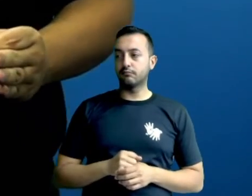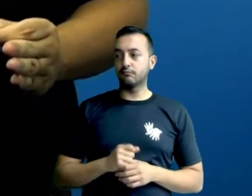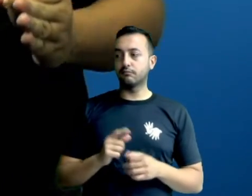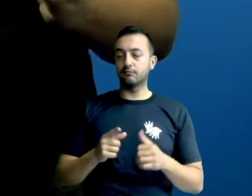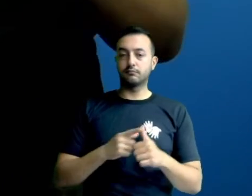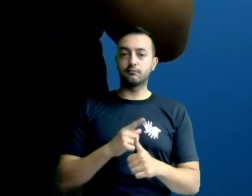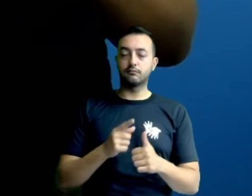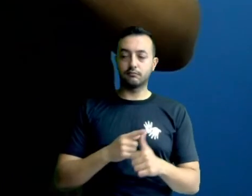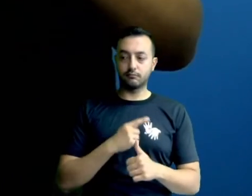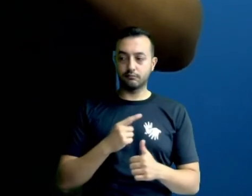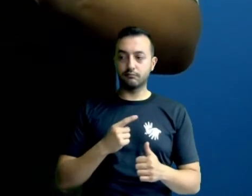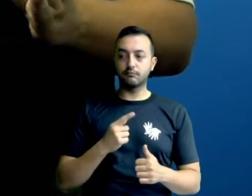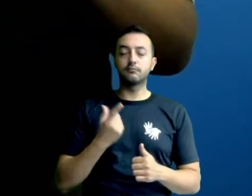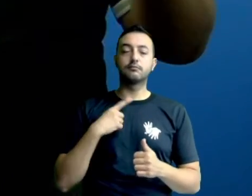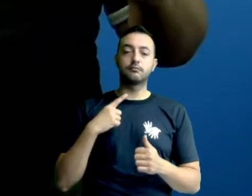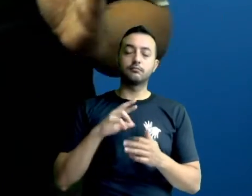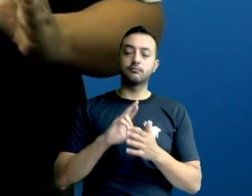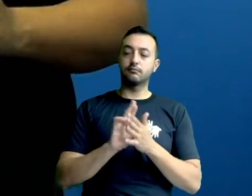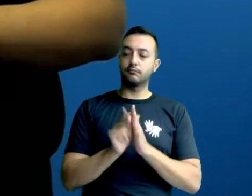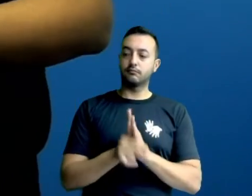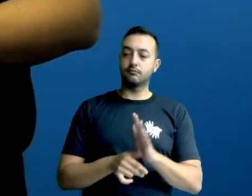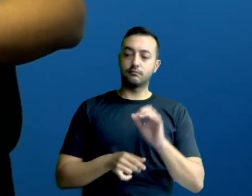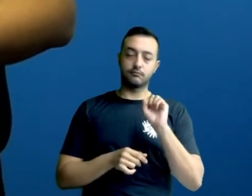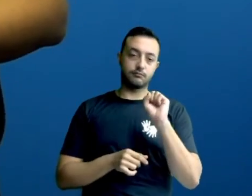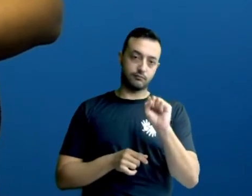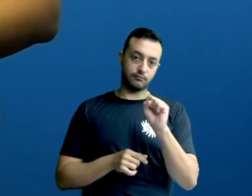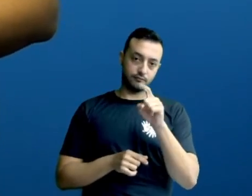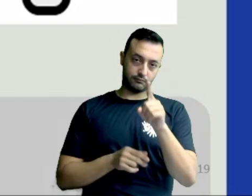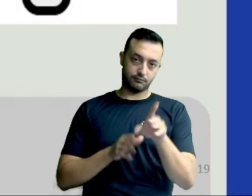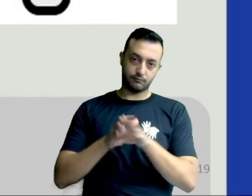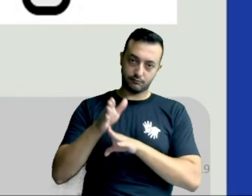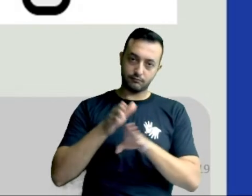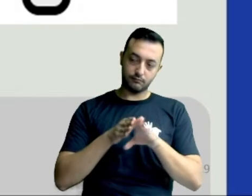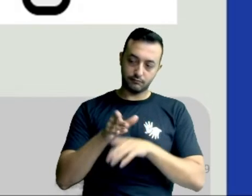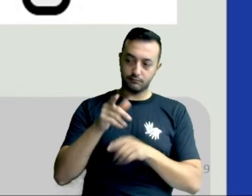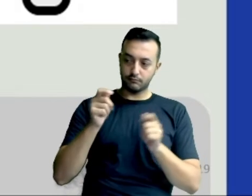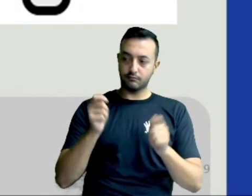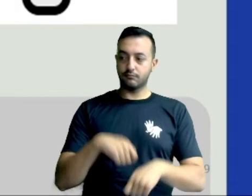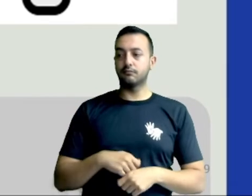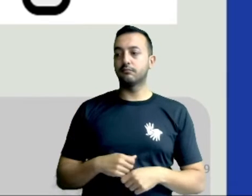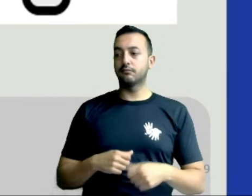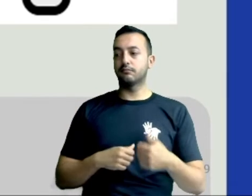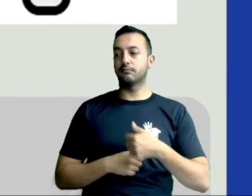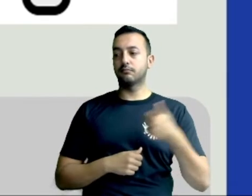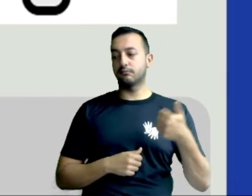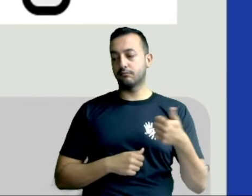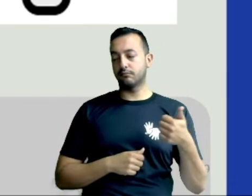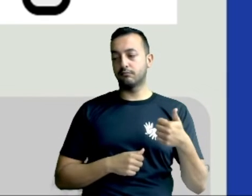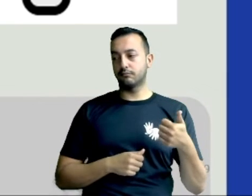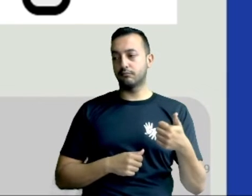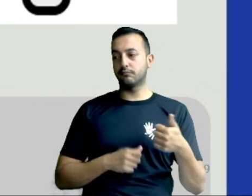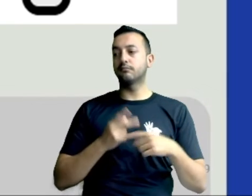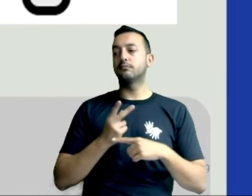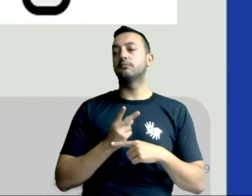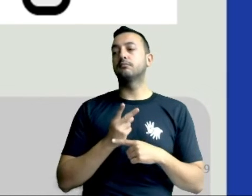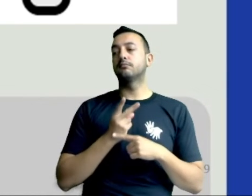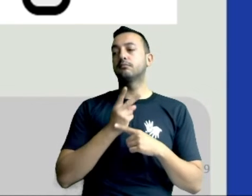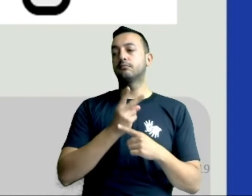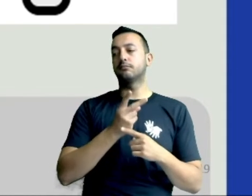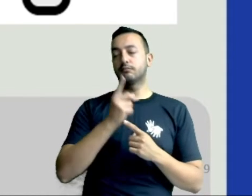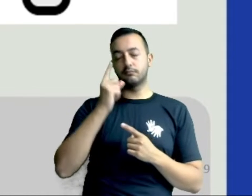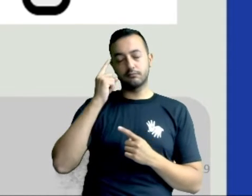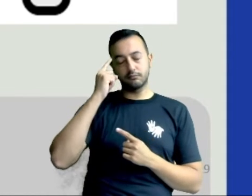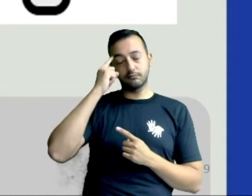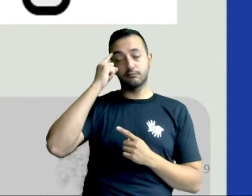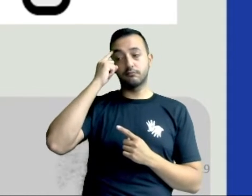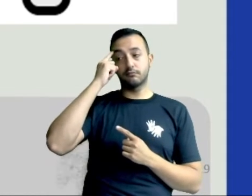Primeiro passo, eu vou dar 8 passos para você fazer seu poema. Primeiro deles, você vai buscar